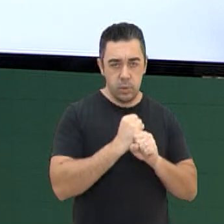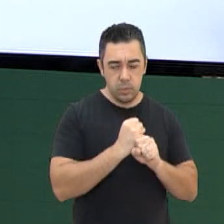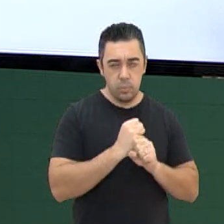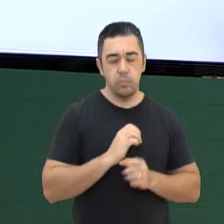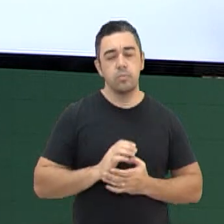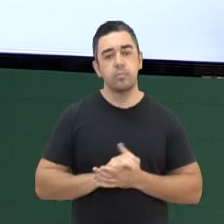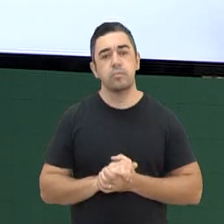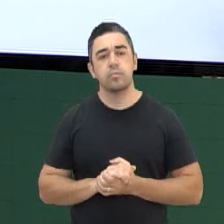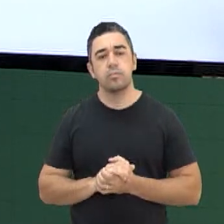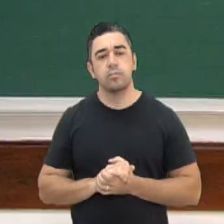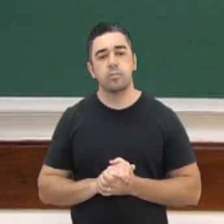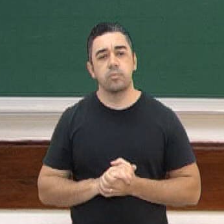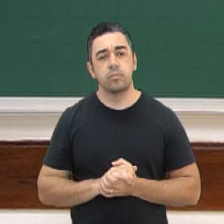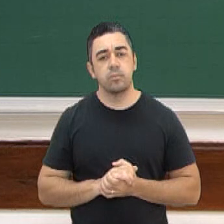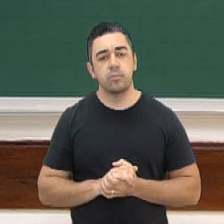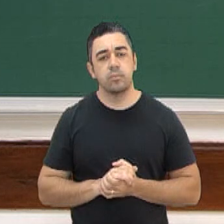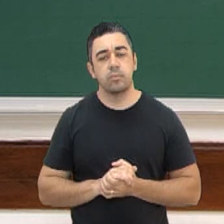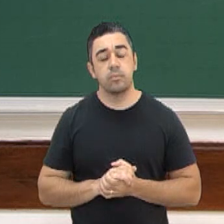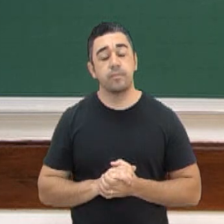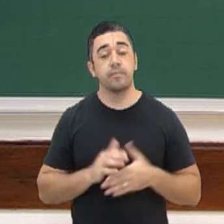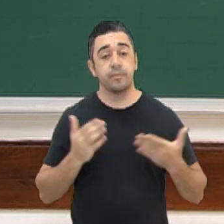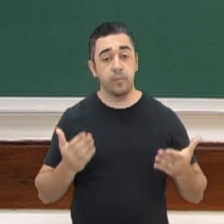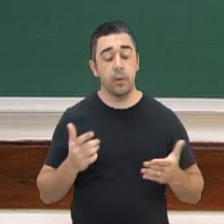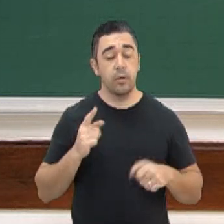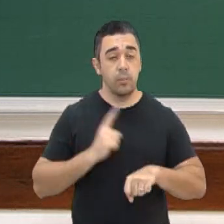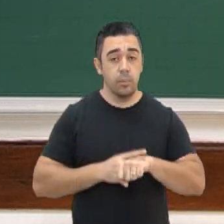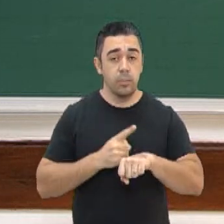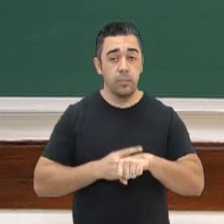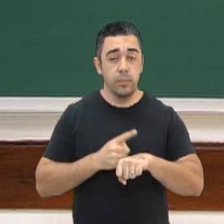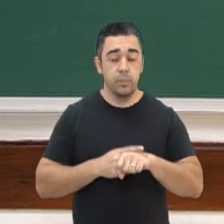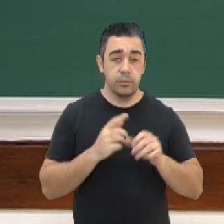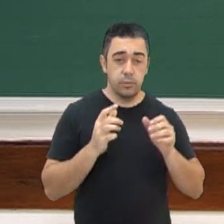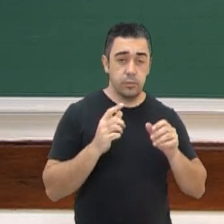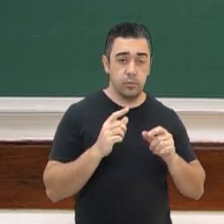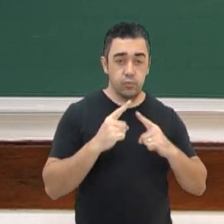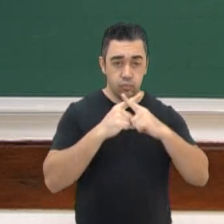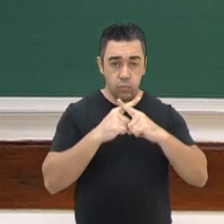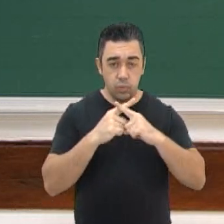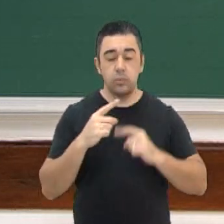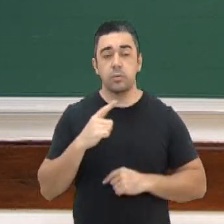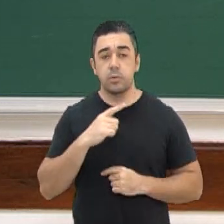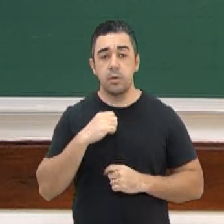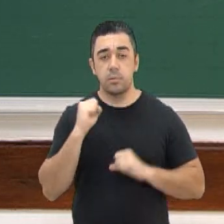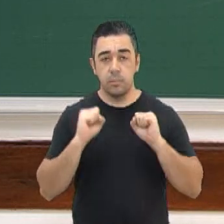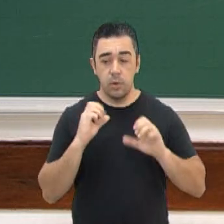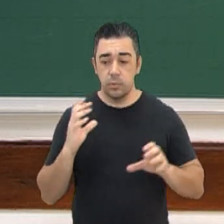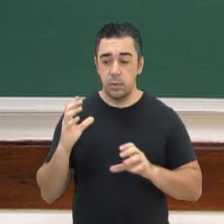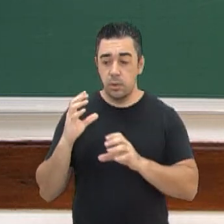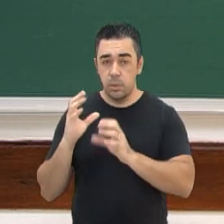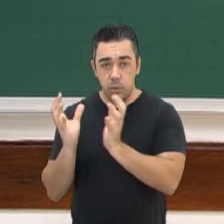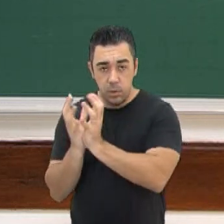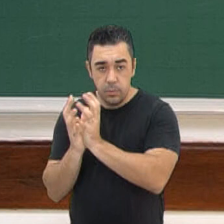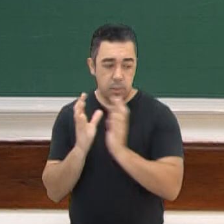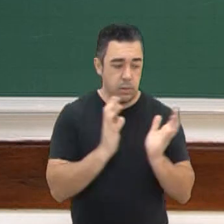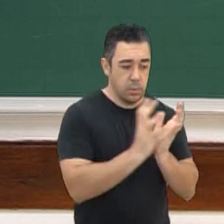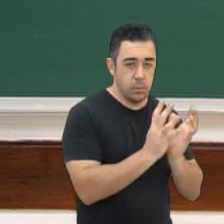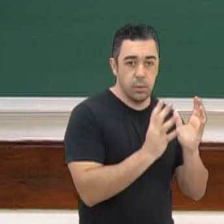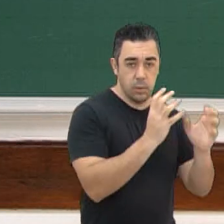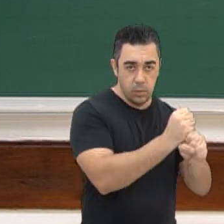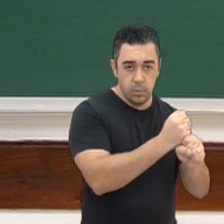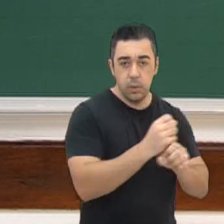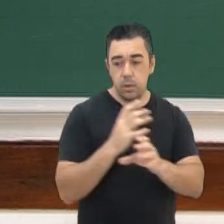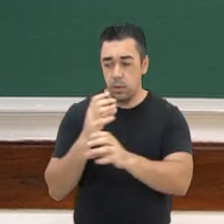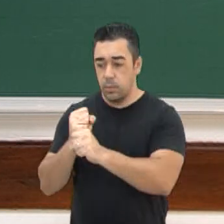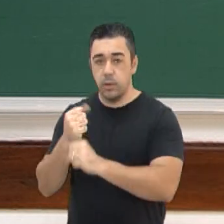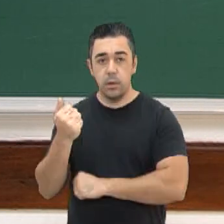pontuação. E, durante o jogo, uma equipe pode no máximo alcançar 14 pontos para poder